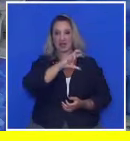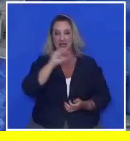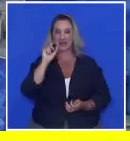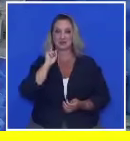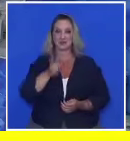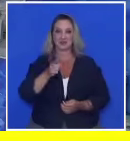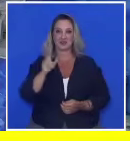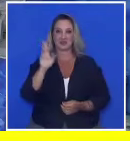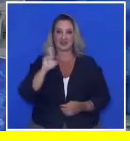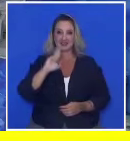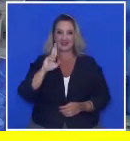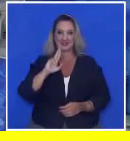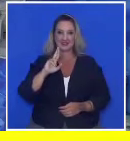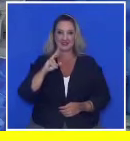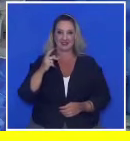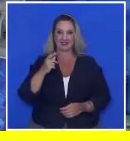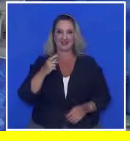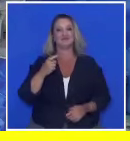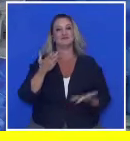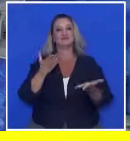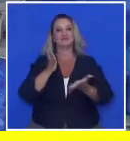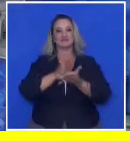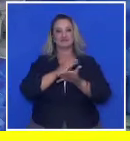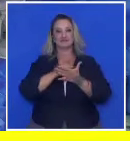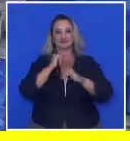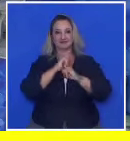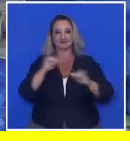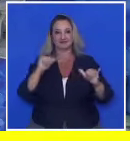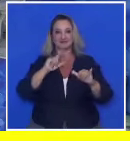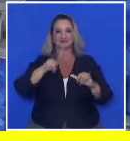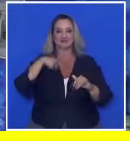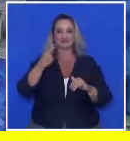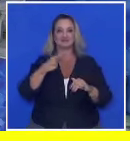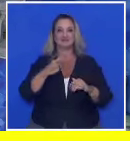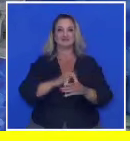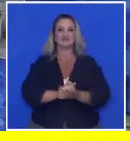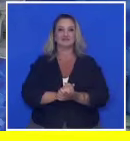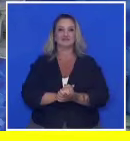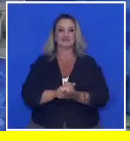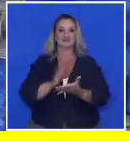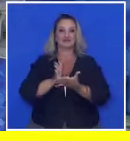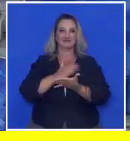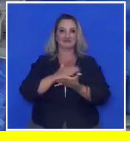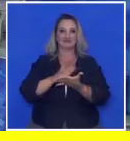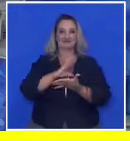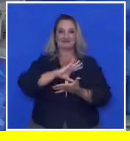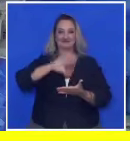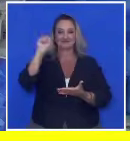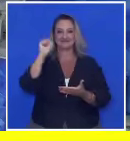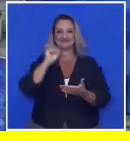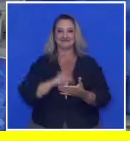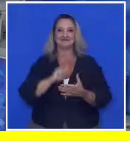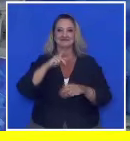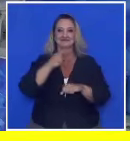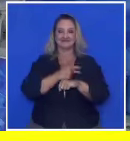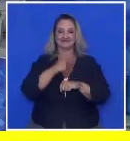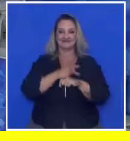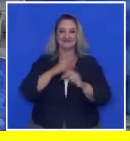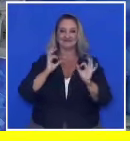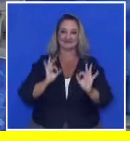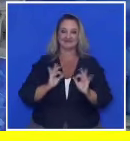R$1,5 milhão, R$1,500 mil, sendo que o valor exato será divulgado após o rateio entre as apostas vencedoras dos